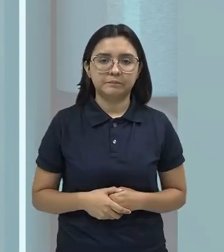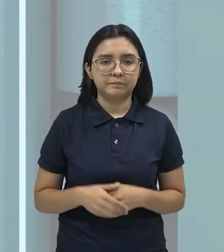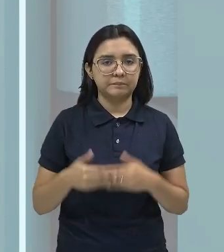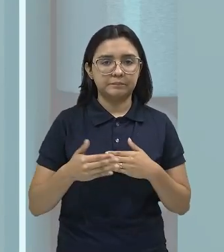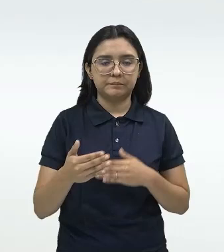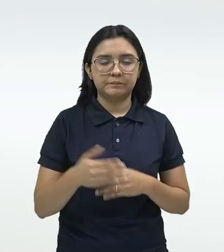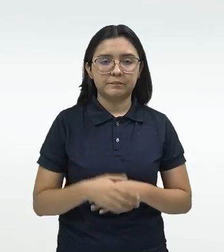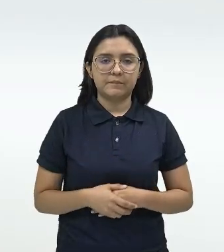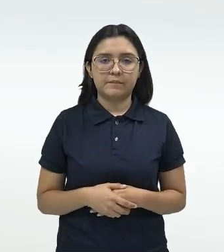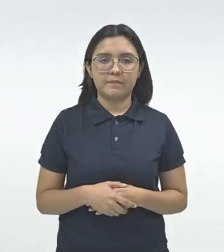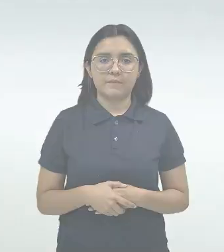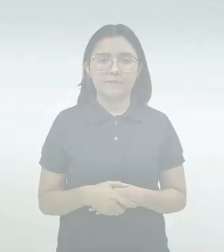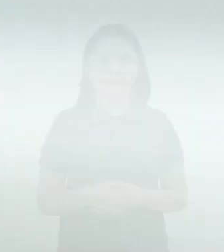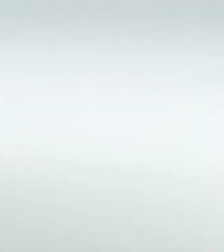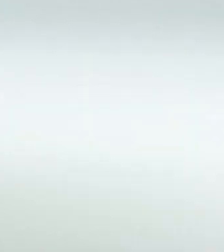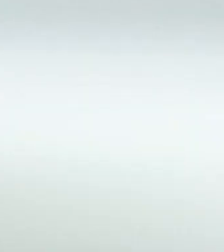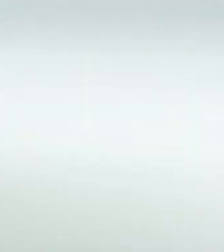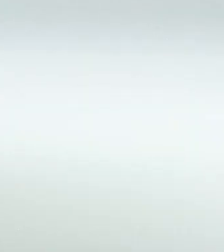go!